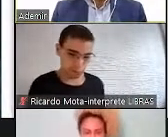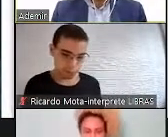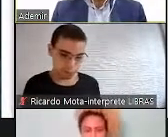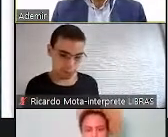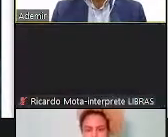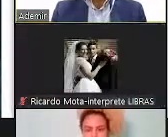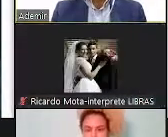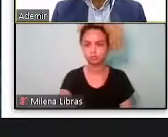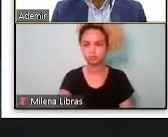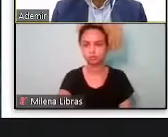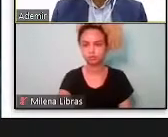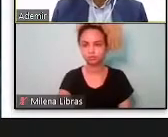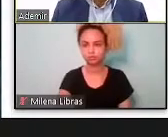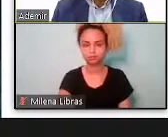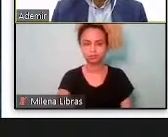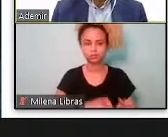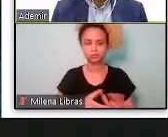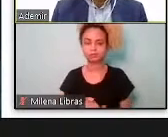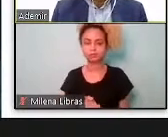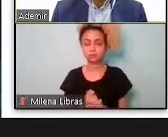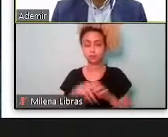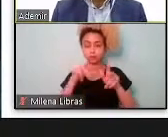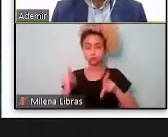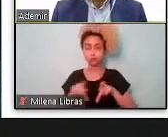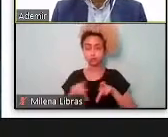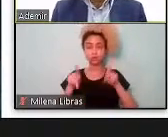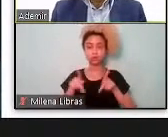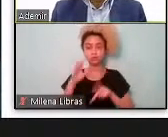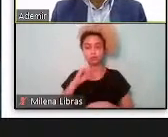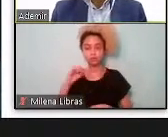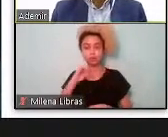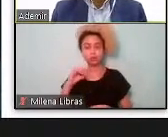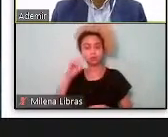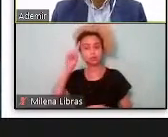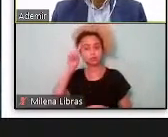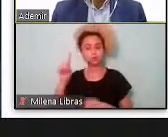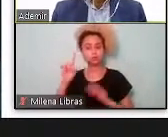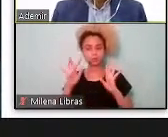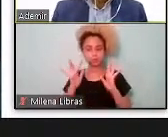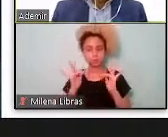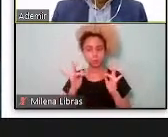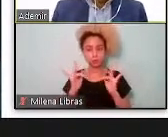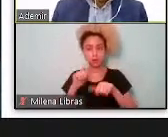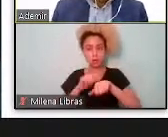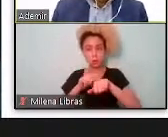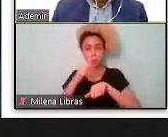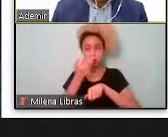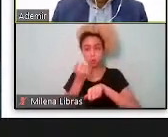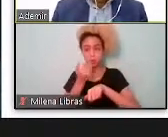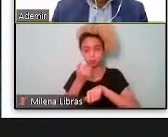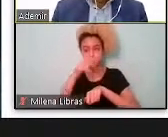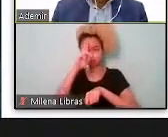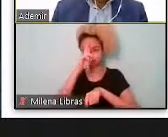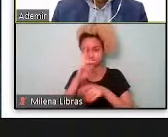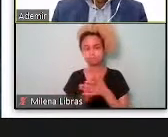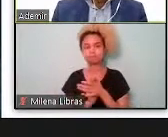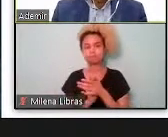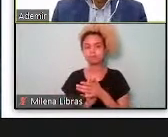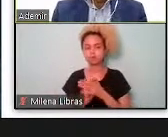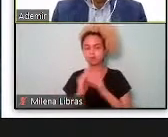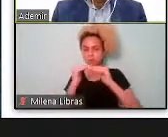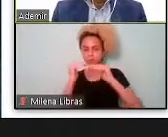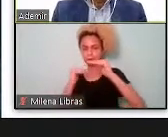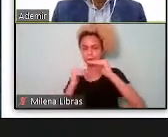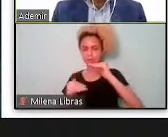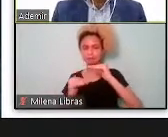de Osasco, num dia dos namorados, na hora do almoço, subsolo lá, abaixo